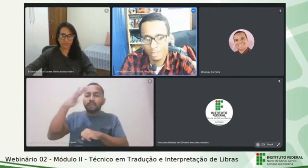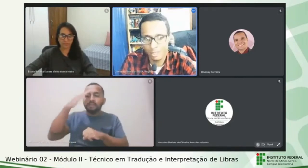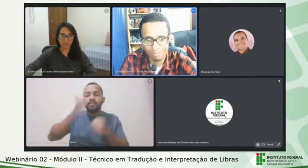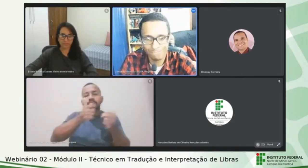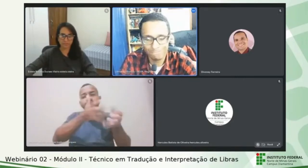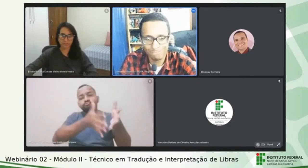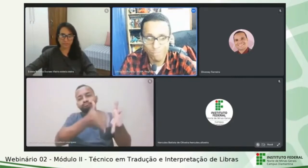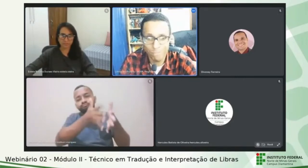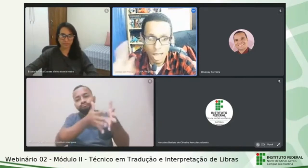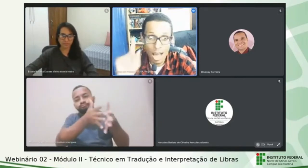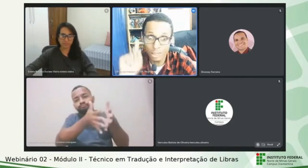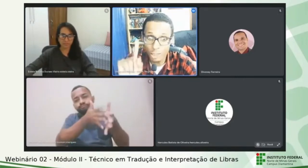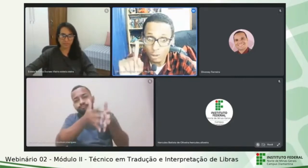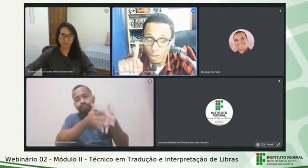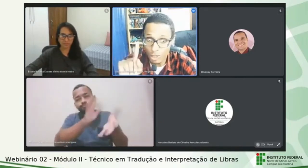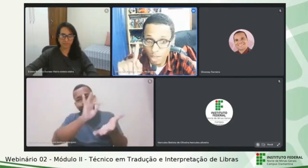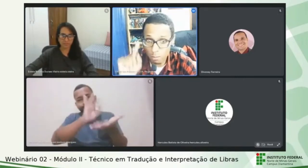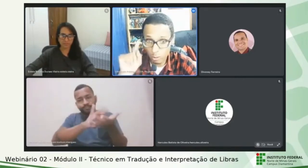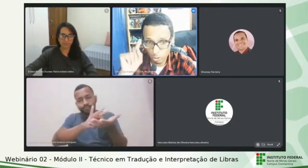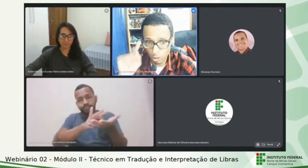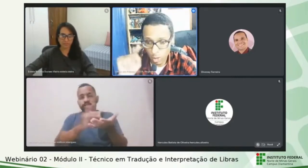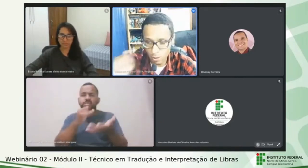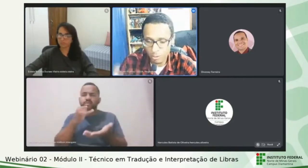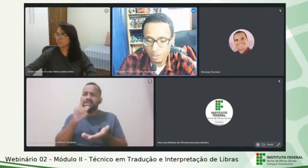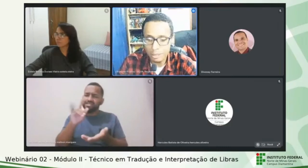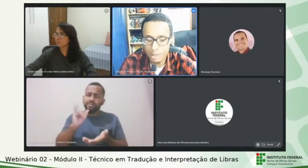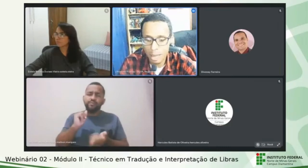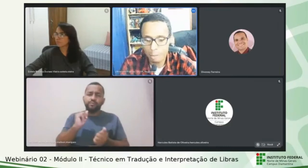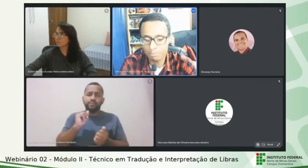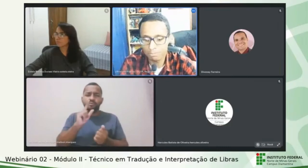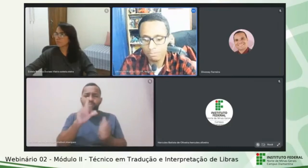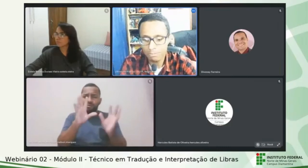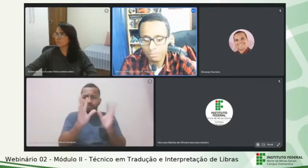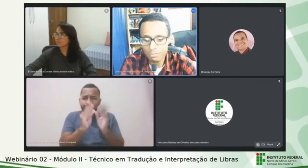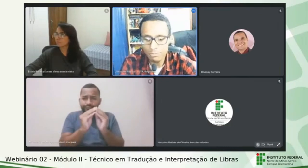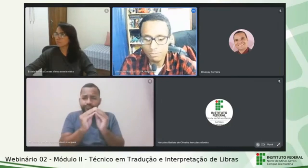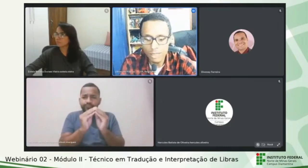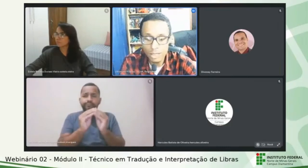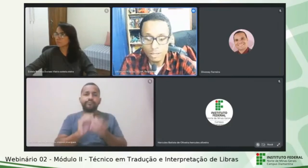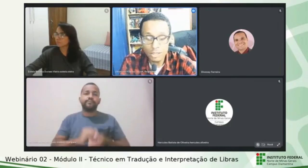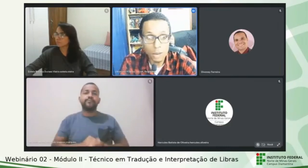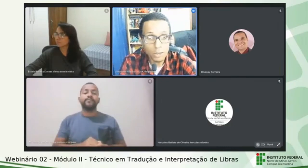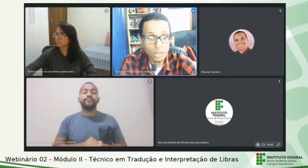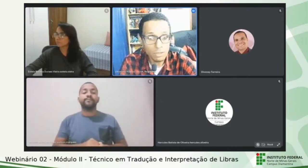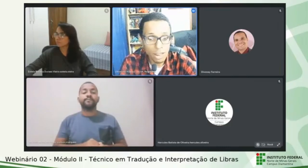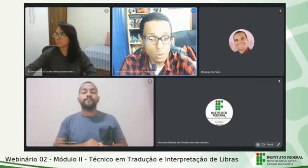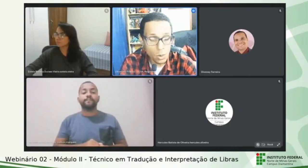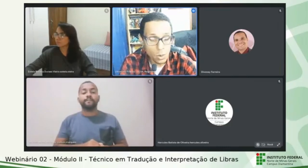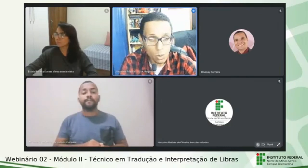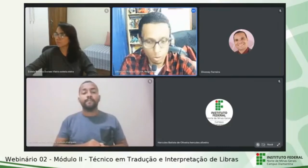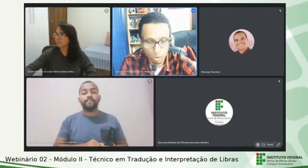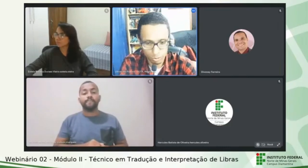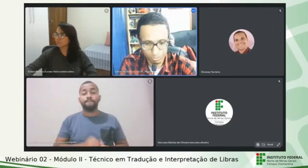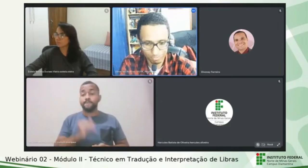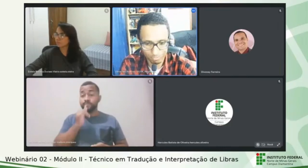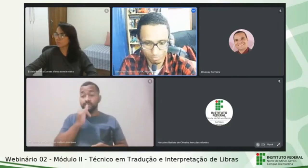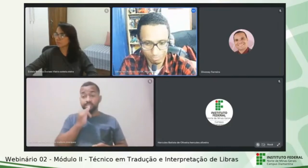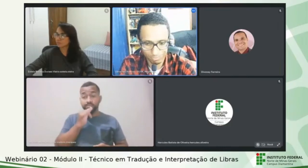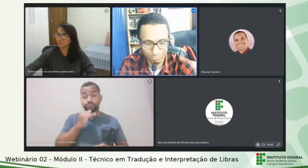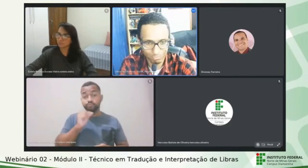A título de exemplo, só para finalizar, Se eu estiver num curso,